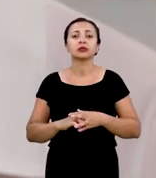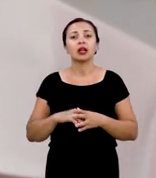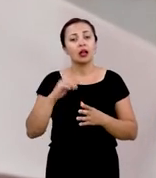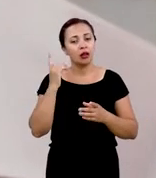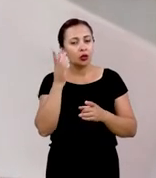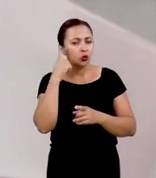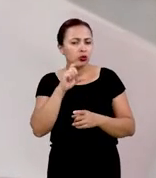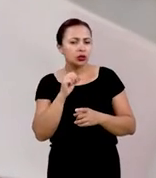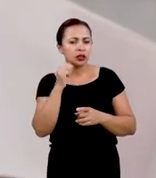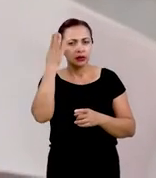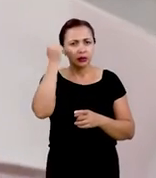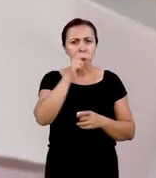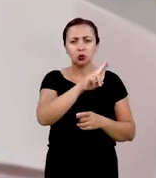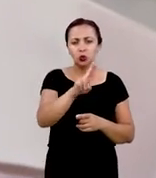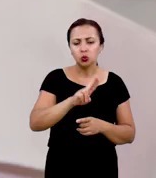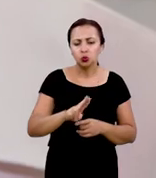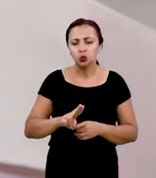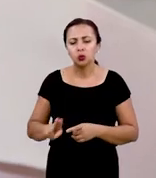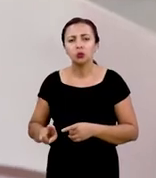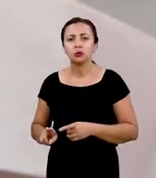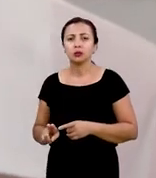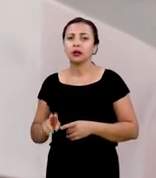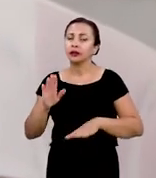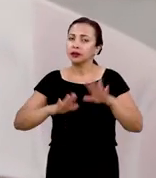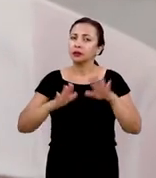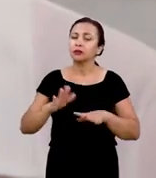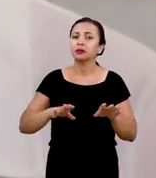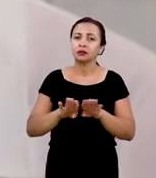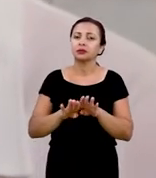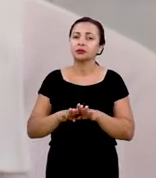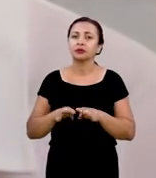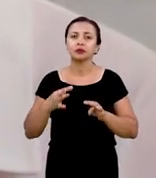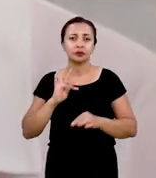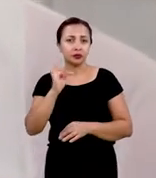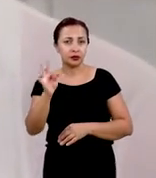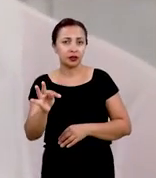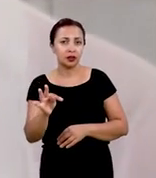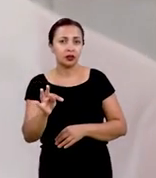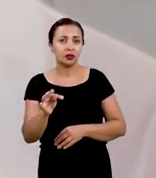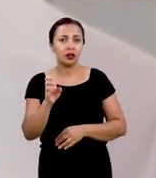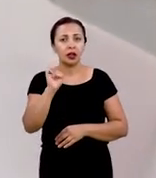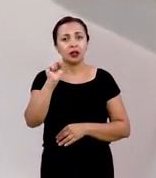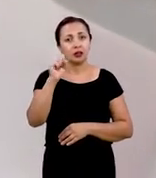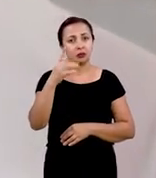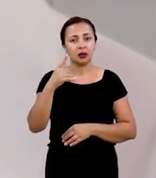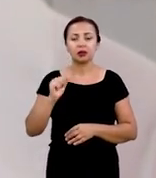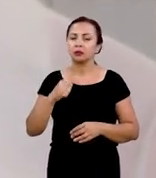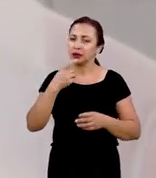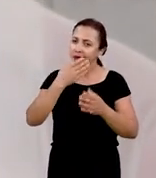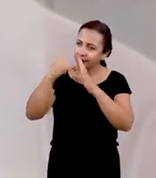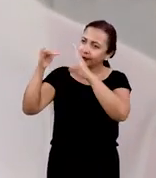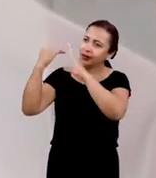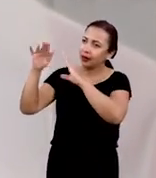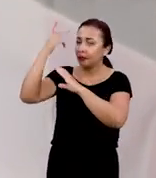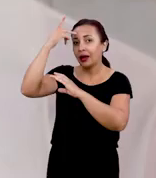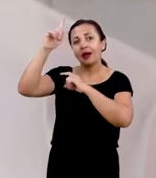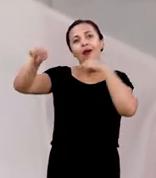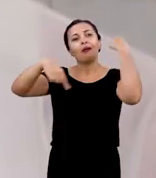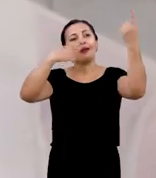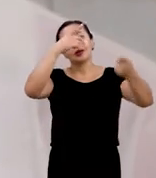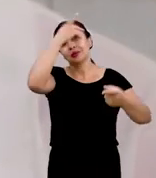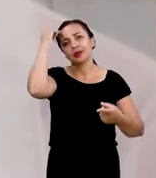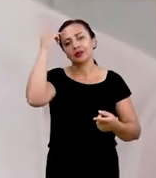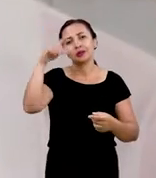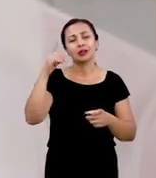gente consegue identificar, ou depende ainda de técnicas espectroscópicas e espectrométricas, que a gente precisa mandar para outros locais para poder